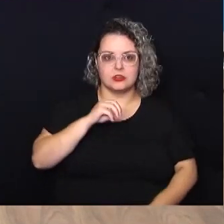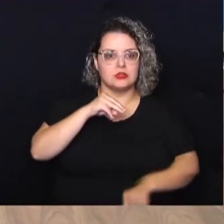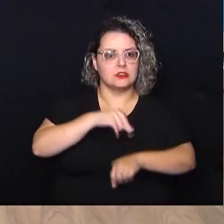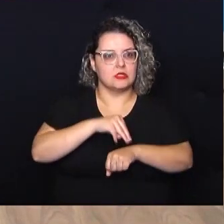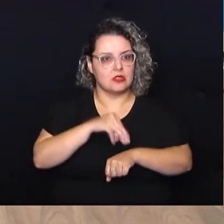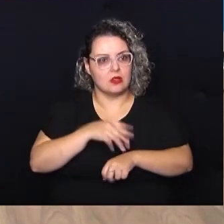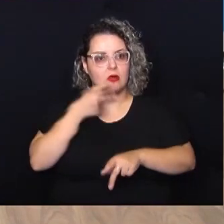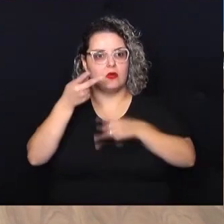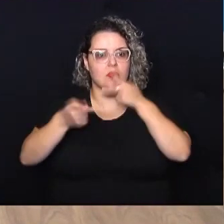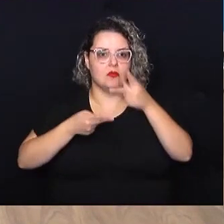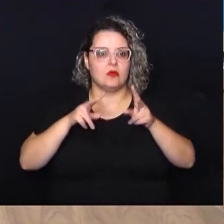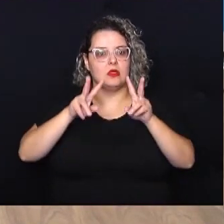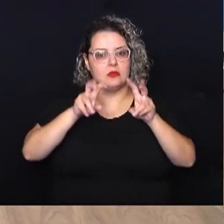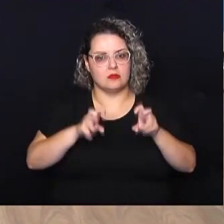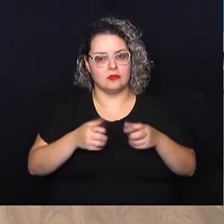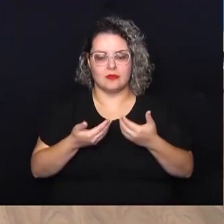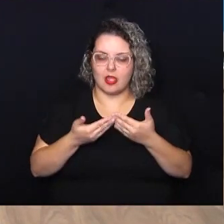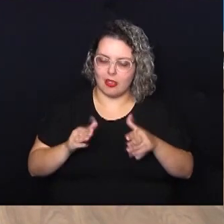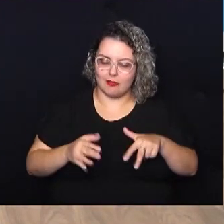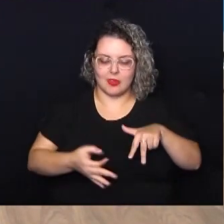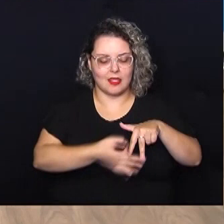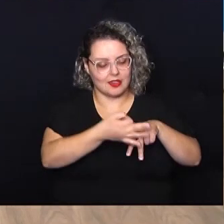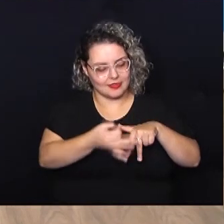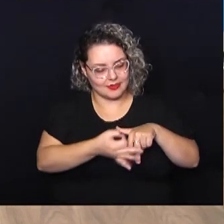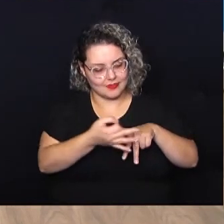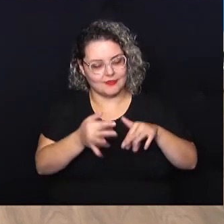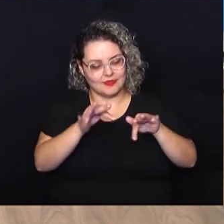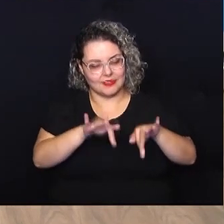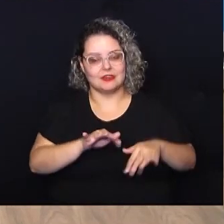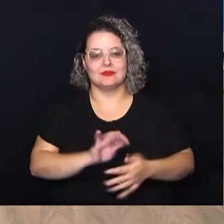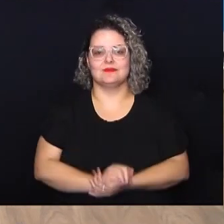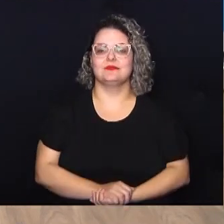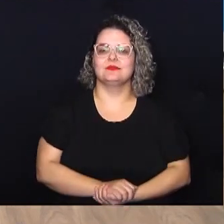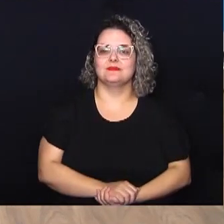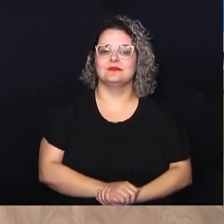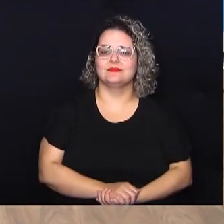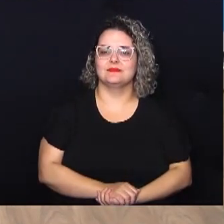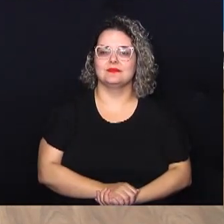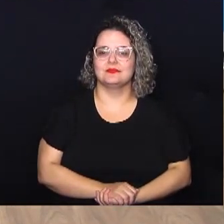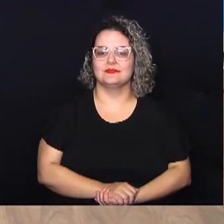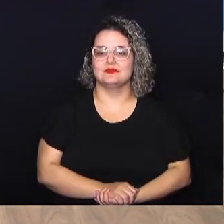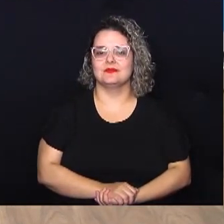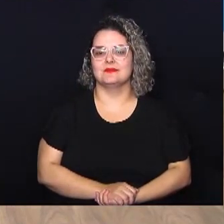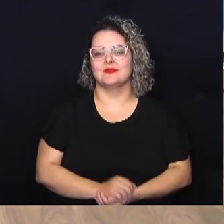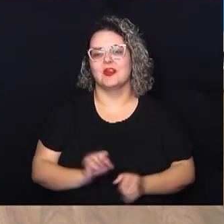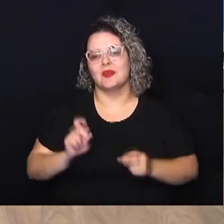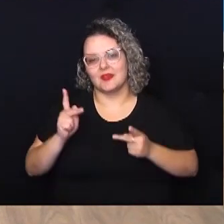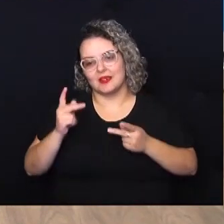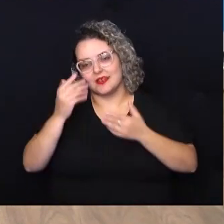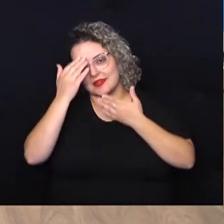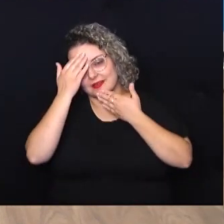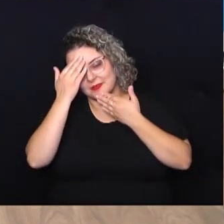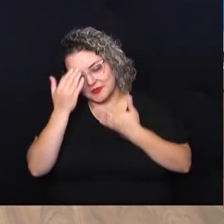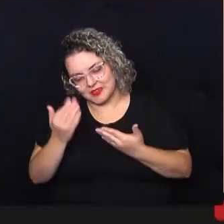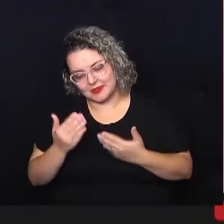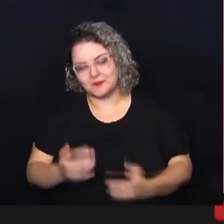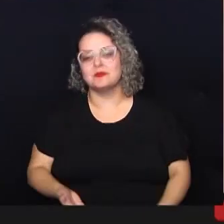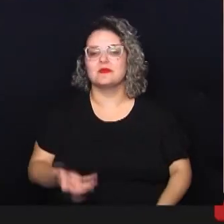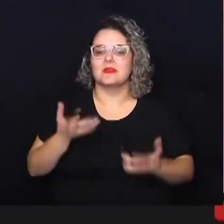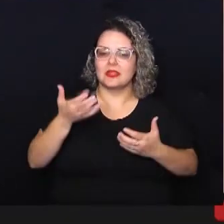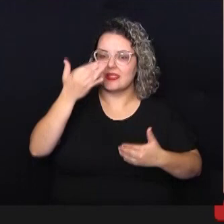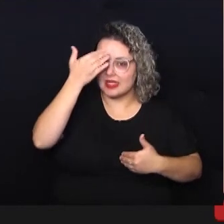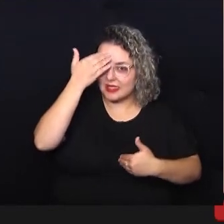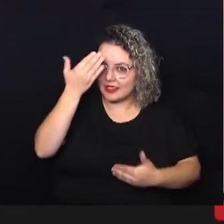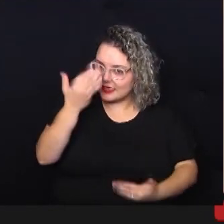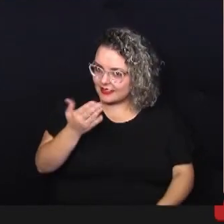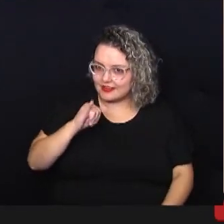falando sobre este assunto e fica aberto aí para suas considerações finais. Tá bom, muito obrigada. Eu queria agradecer você a oportunidade.